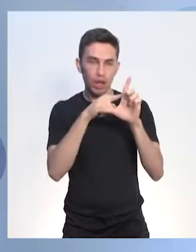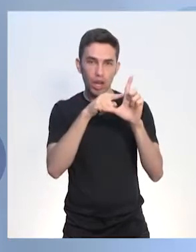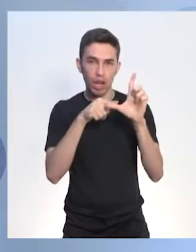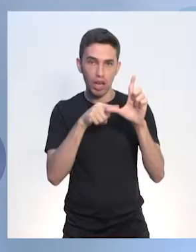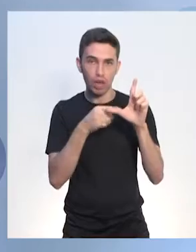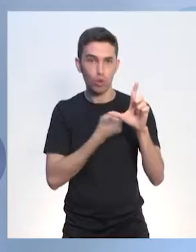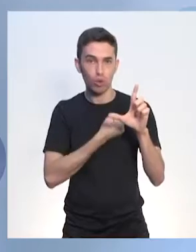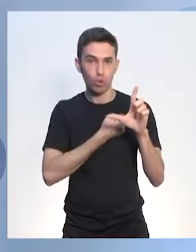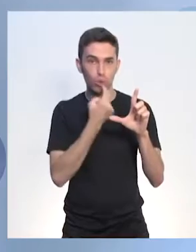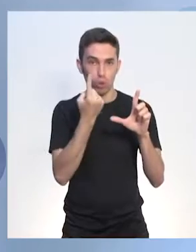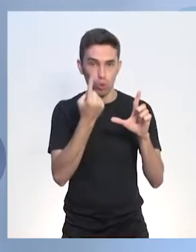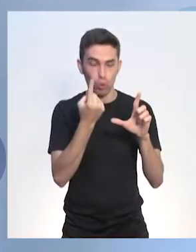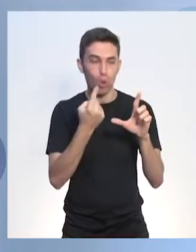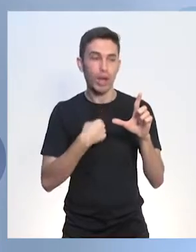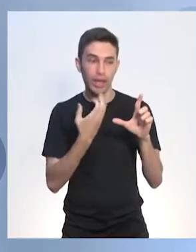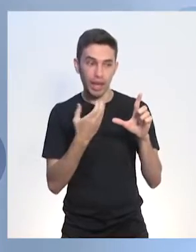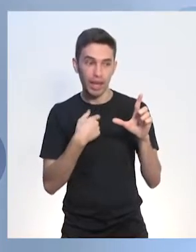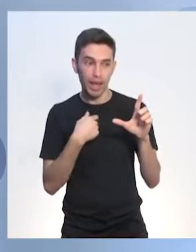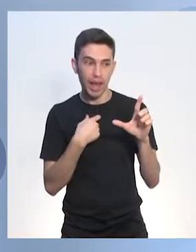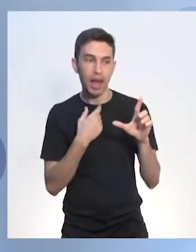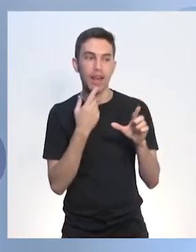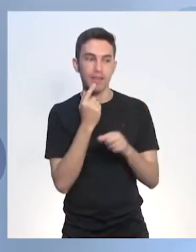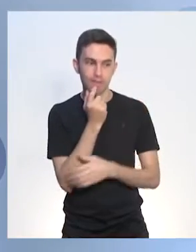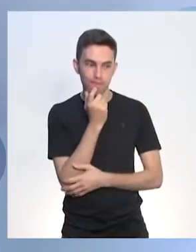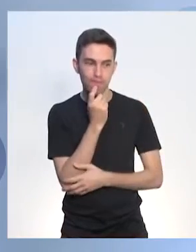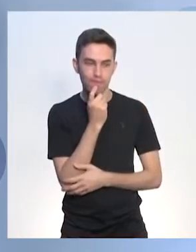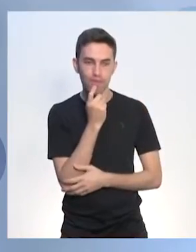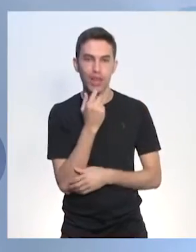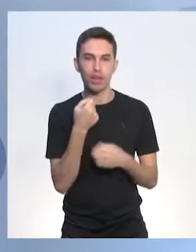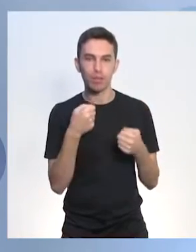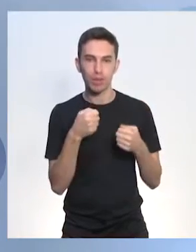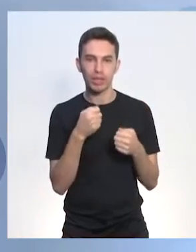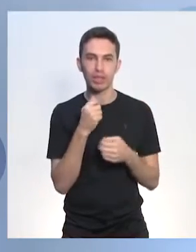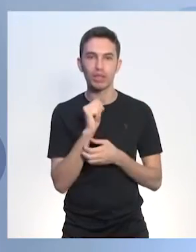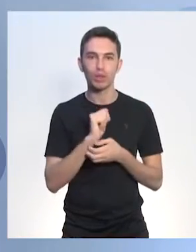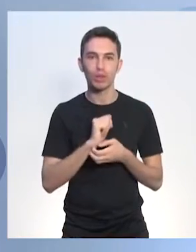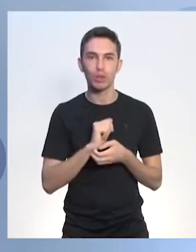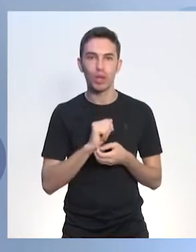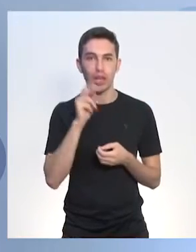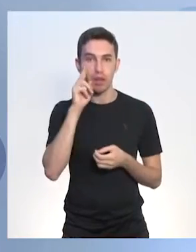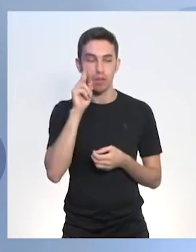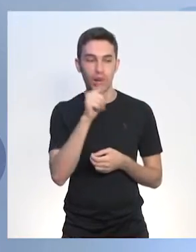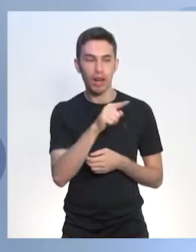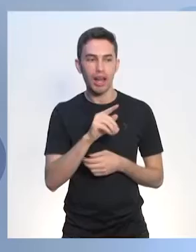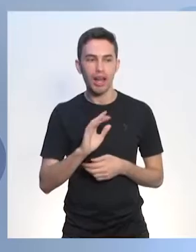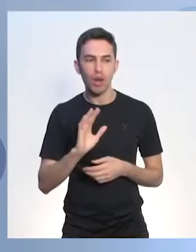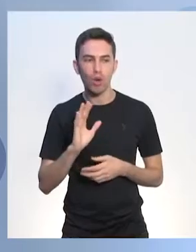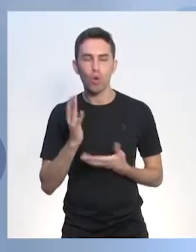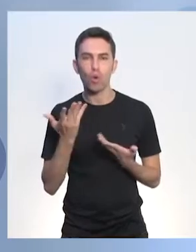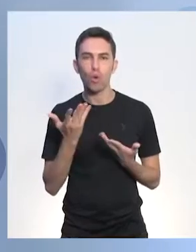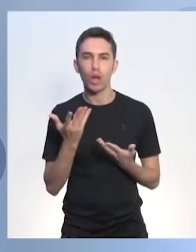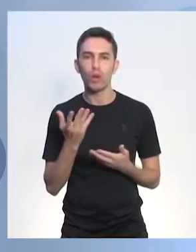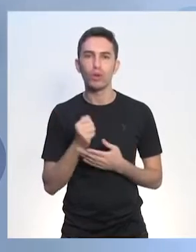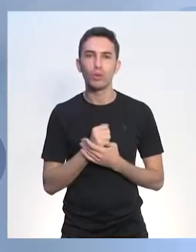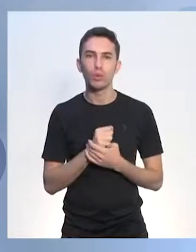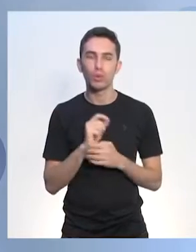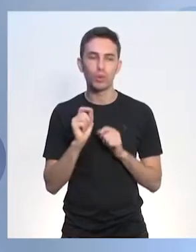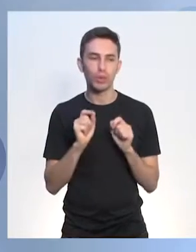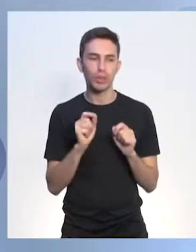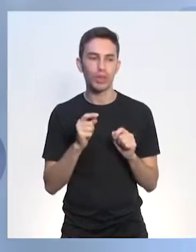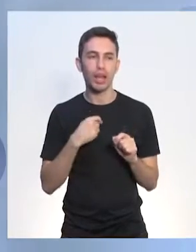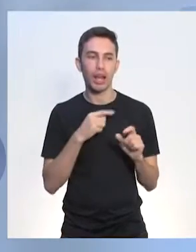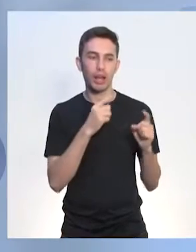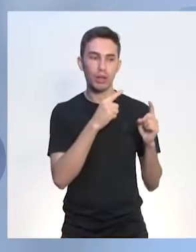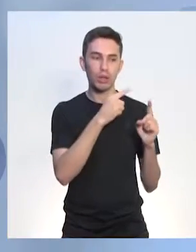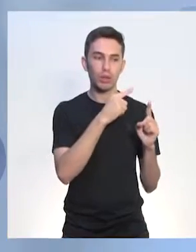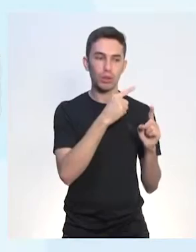dos 3 ângulos internos de um triângulo, aí eu tenho que lembrar da condição. Qual que é a condição? A soma dos